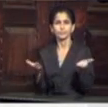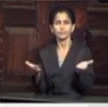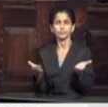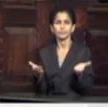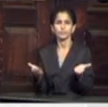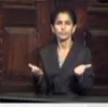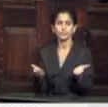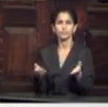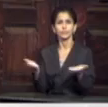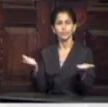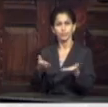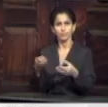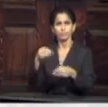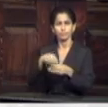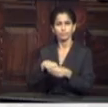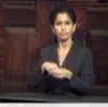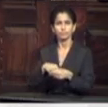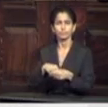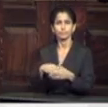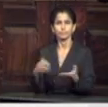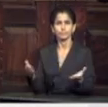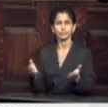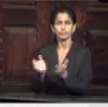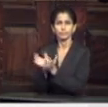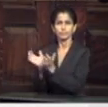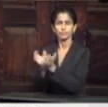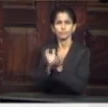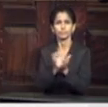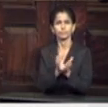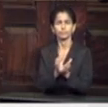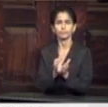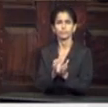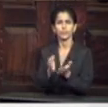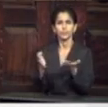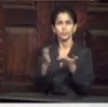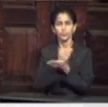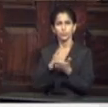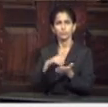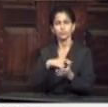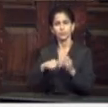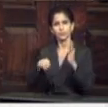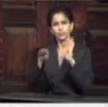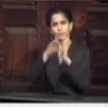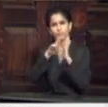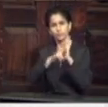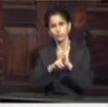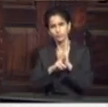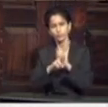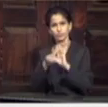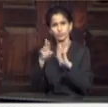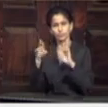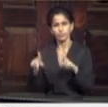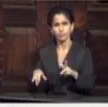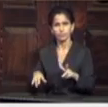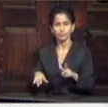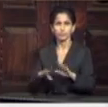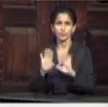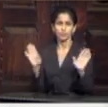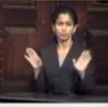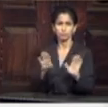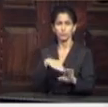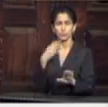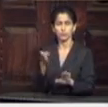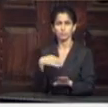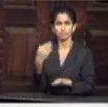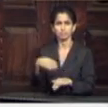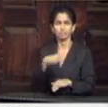essa preocupação agora na votação do piso regional. Mas quando o governo define seus critérios para distribuir as verbas publicitárias, esse critério não se manifesta. Essa